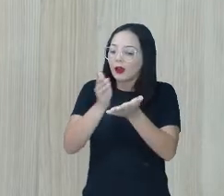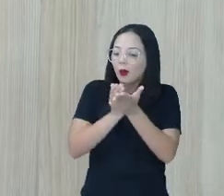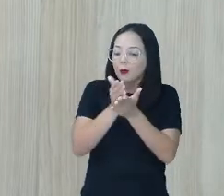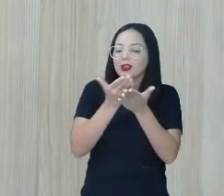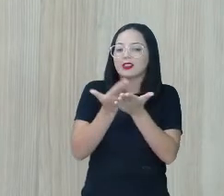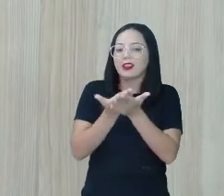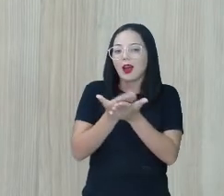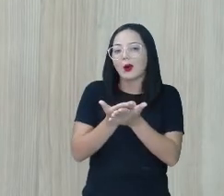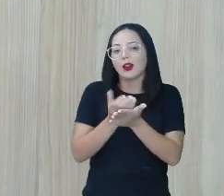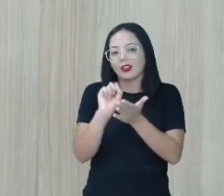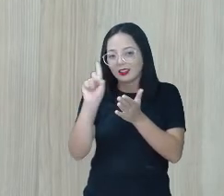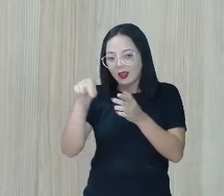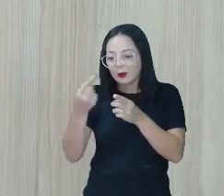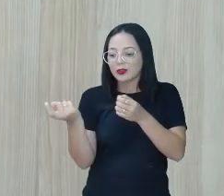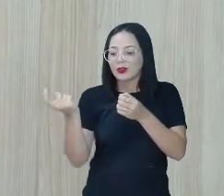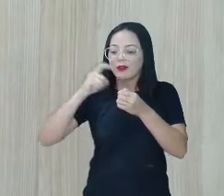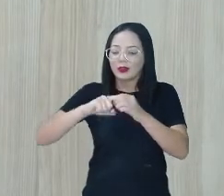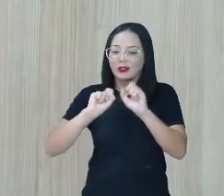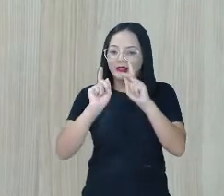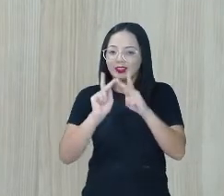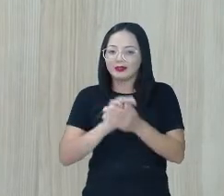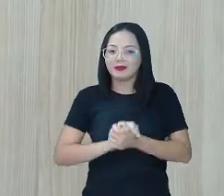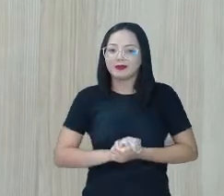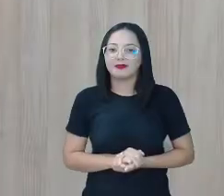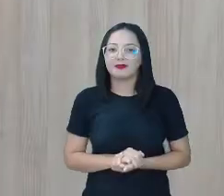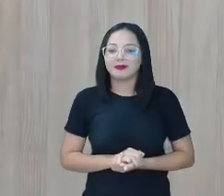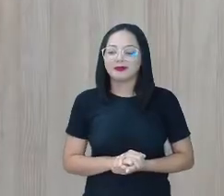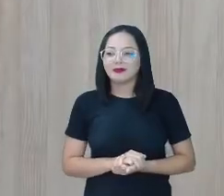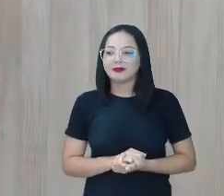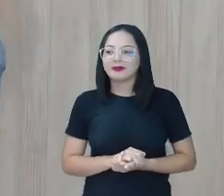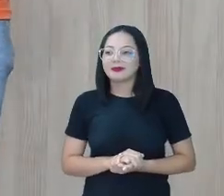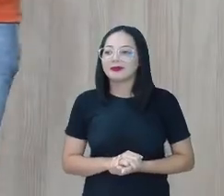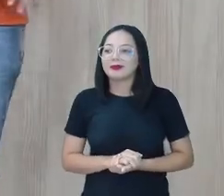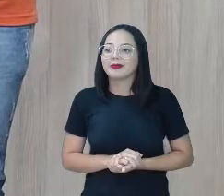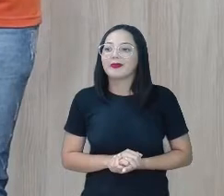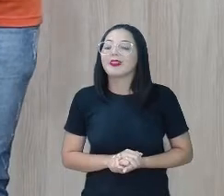aula, qualquer coisa eu volto com outro comentário aqui. Vai lá, professor, vá. Pois